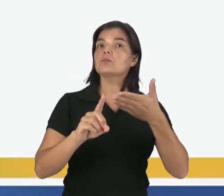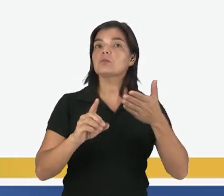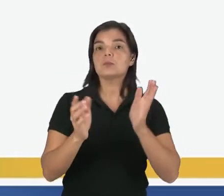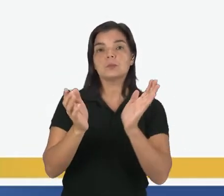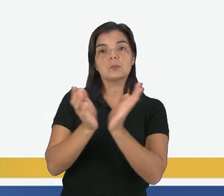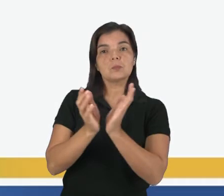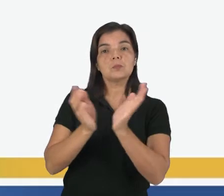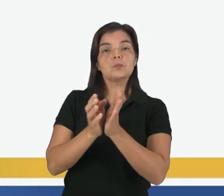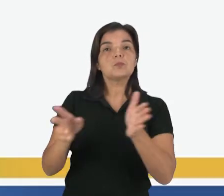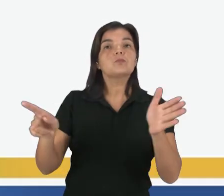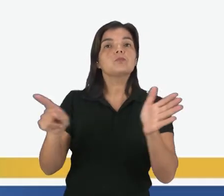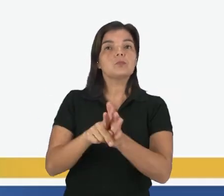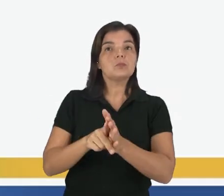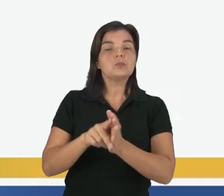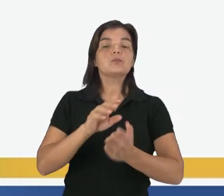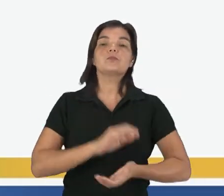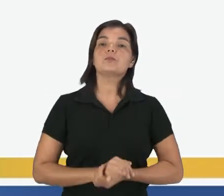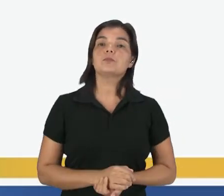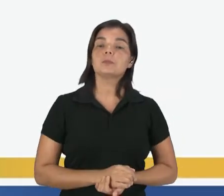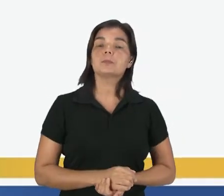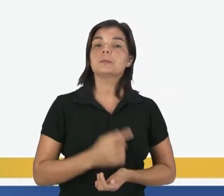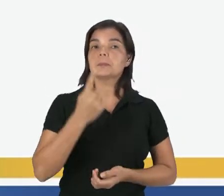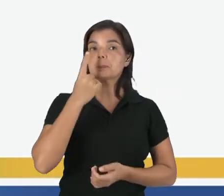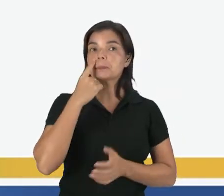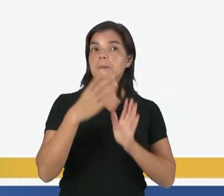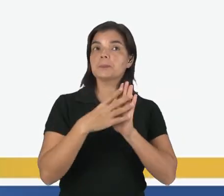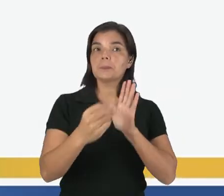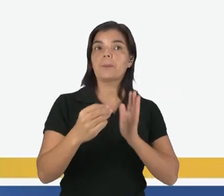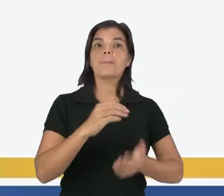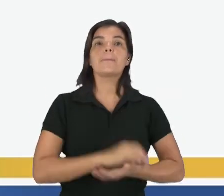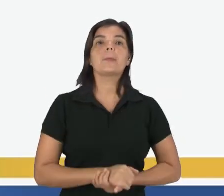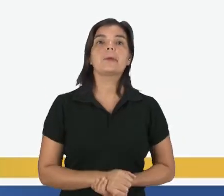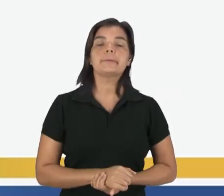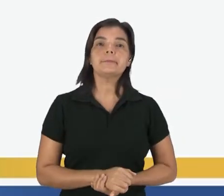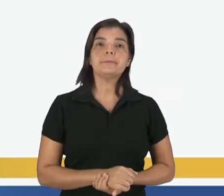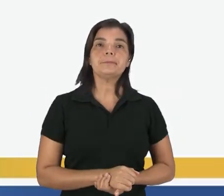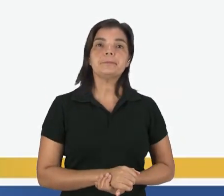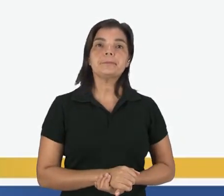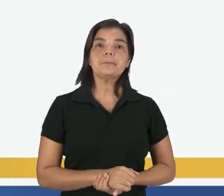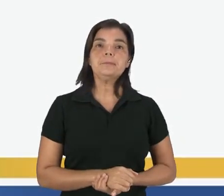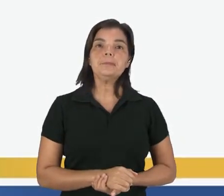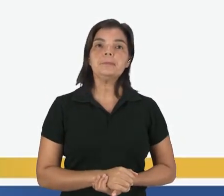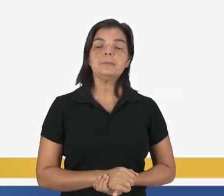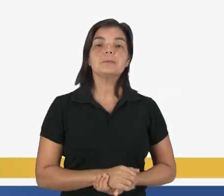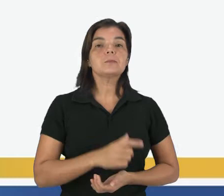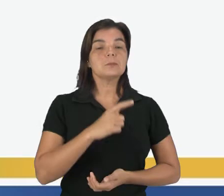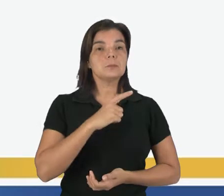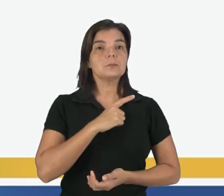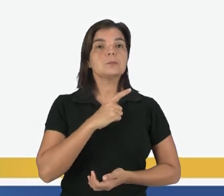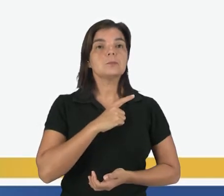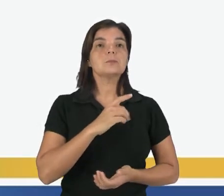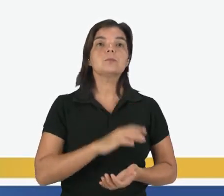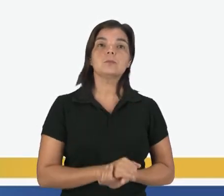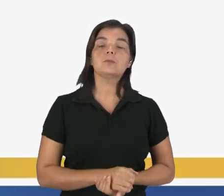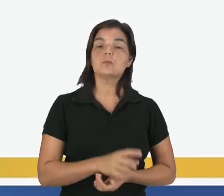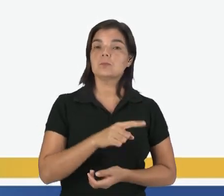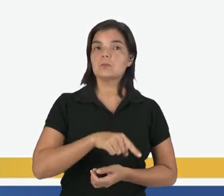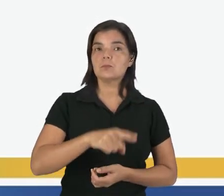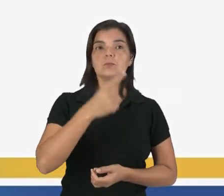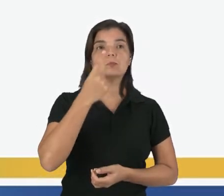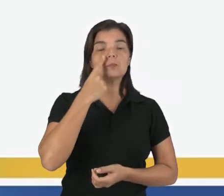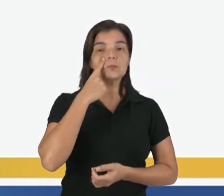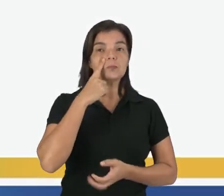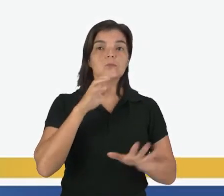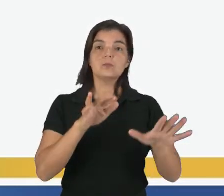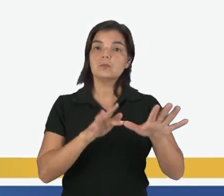são direcionadas a grupos determinados. Veja o print abaixo. Nós temos aí, você observa